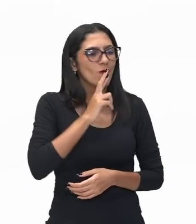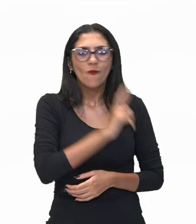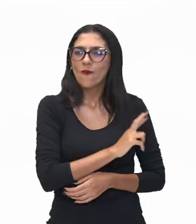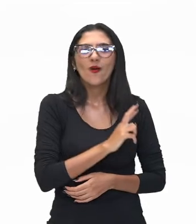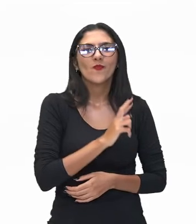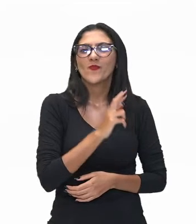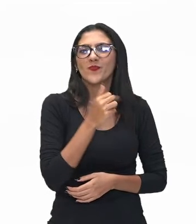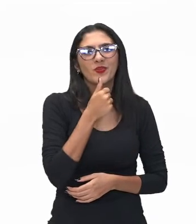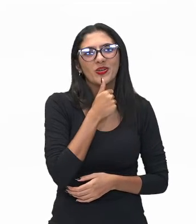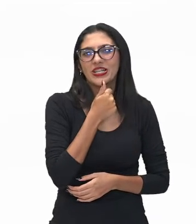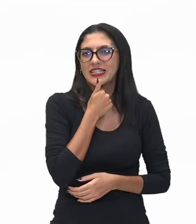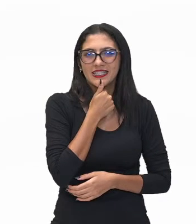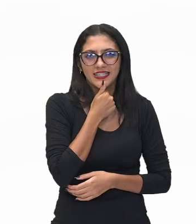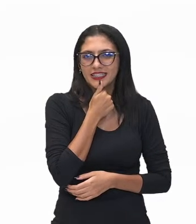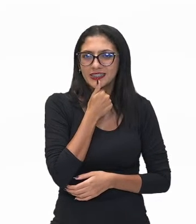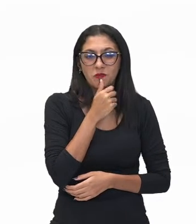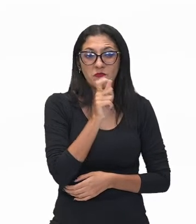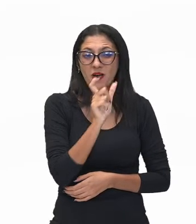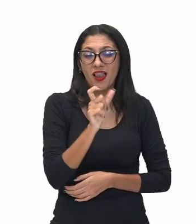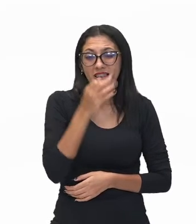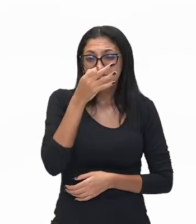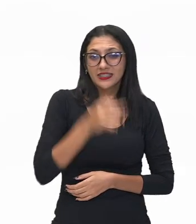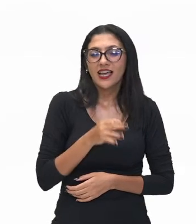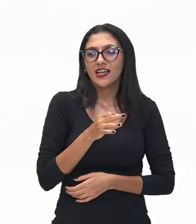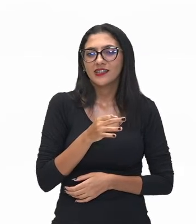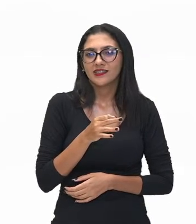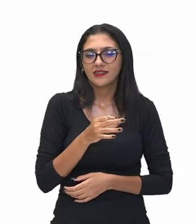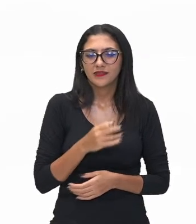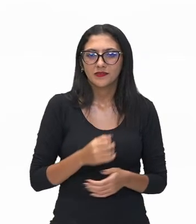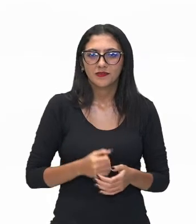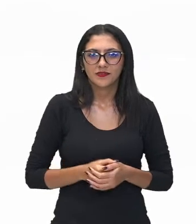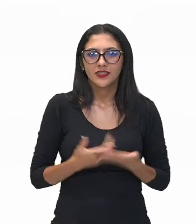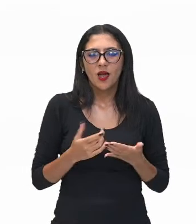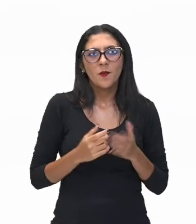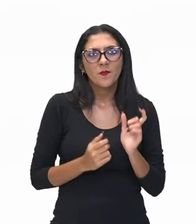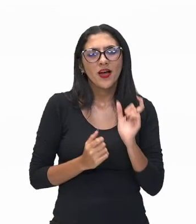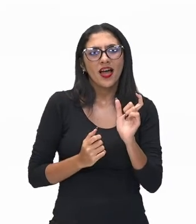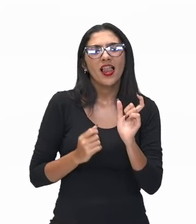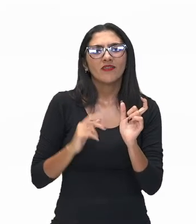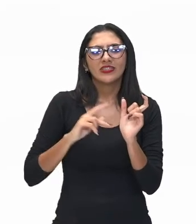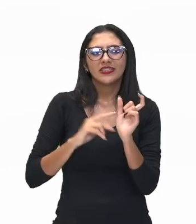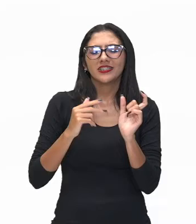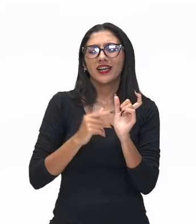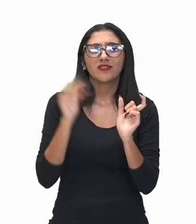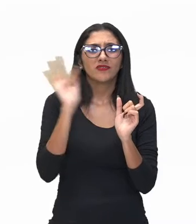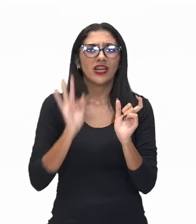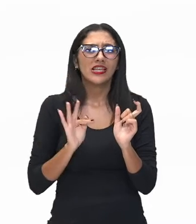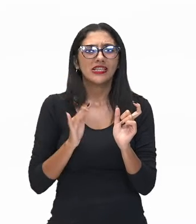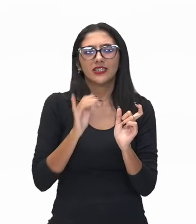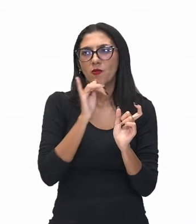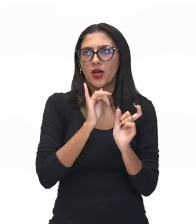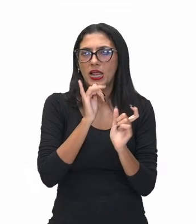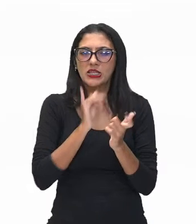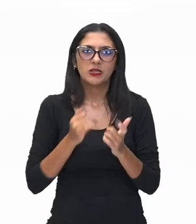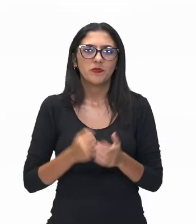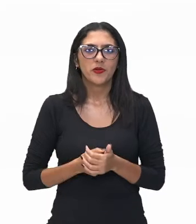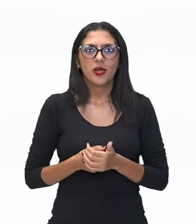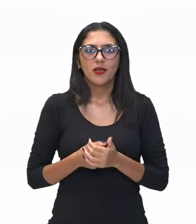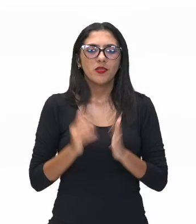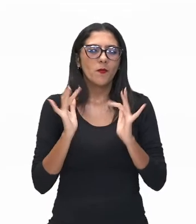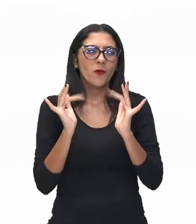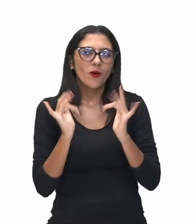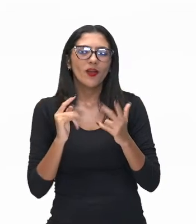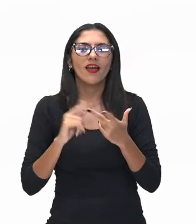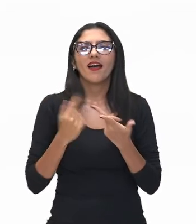quer, minha gente. Uma palavra que faz feliz, ele estava esperando que ela dissesse namorar, amor,